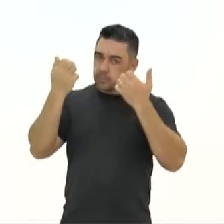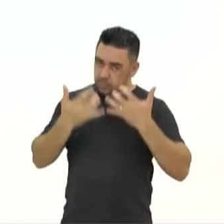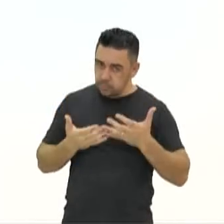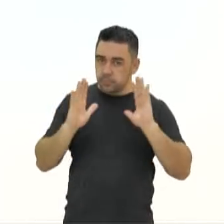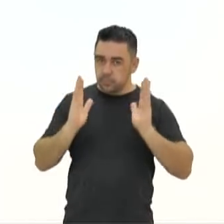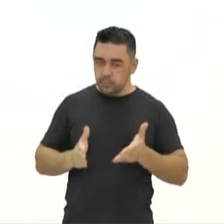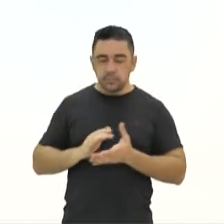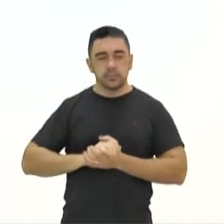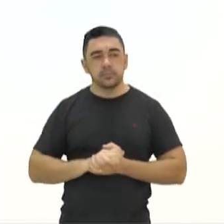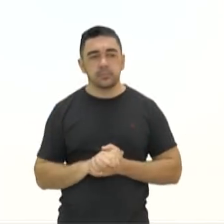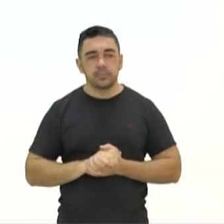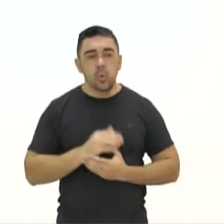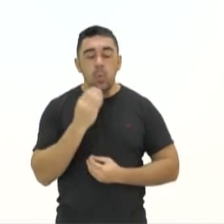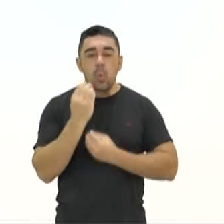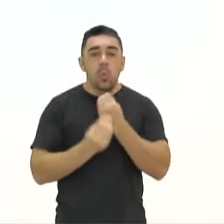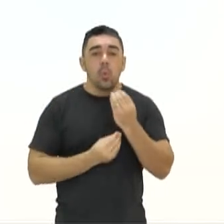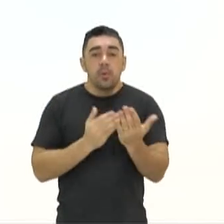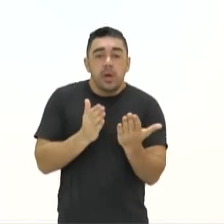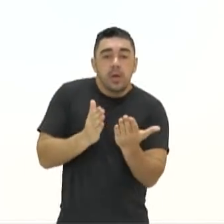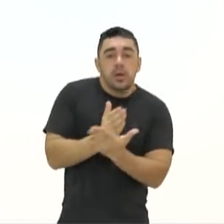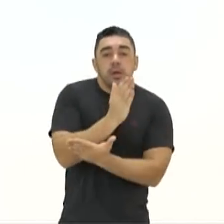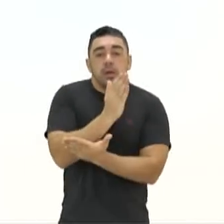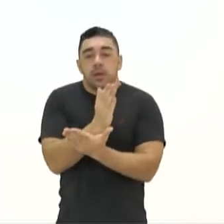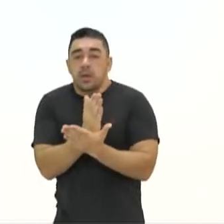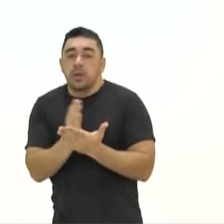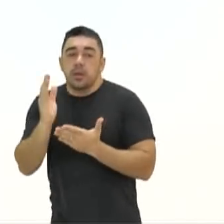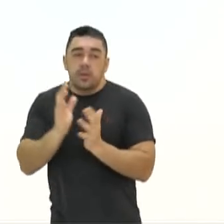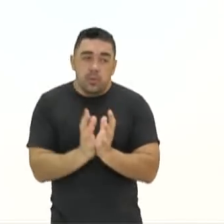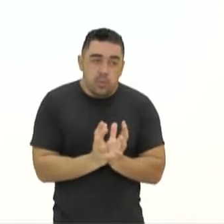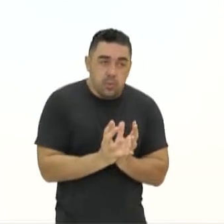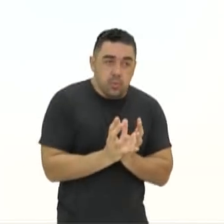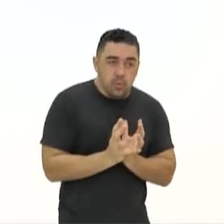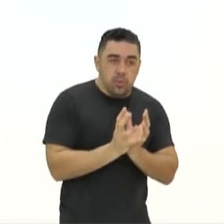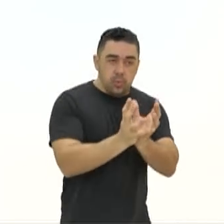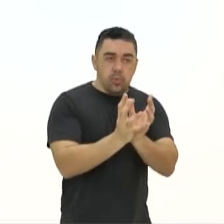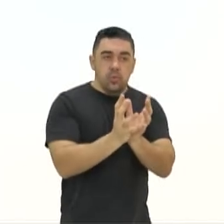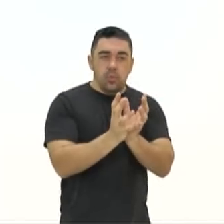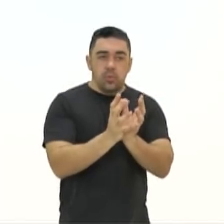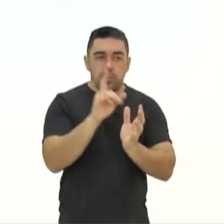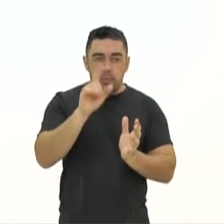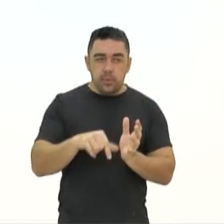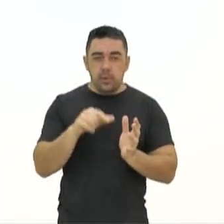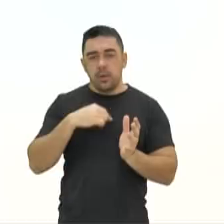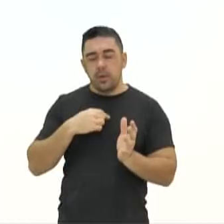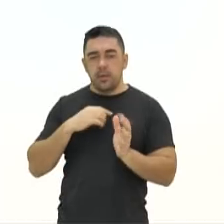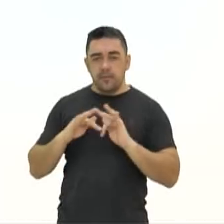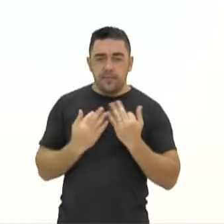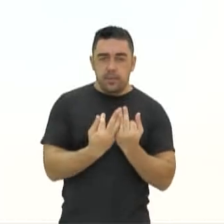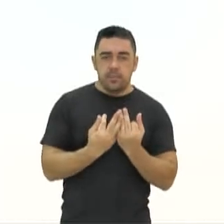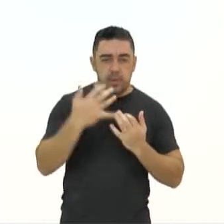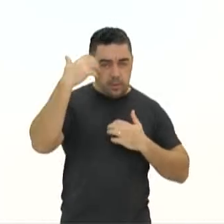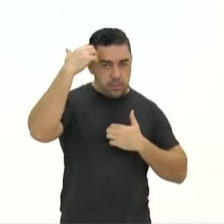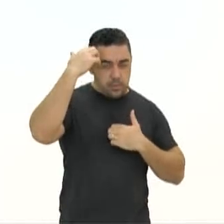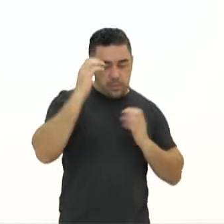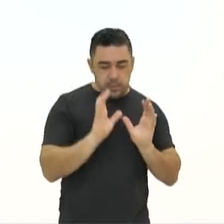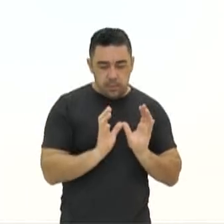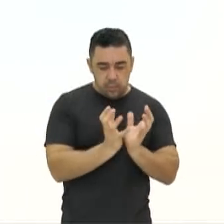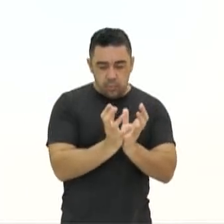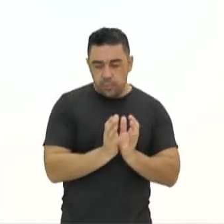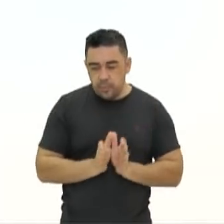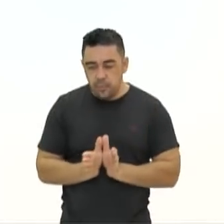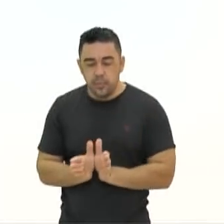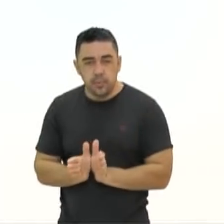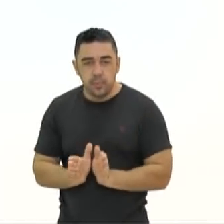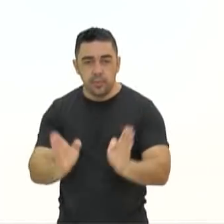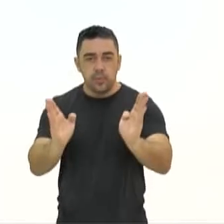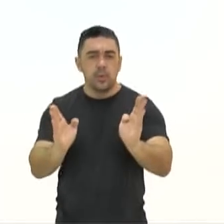Olha só, gente, como é que houve essa separação, então, do grupo lá, que era o ancestral dos chimpanzés e o ancestral dos humanos? Como